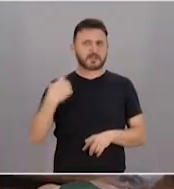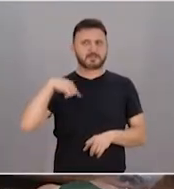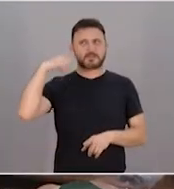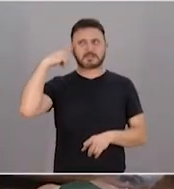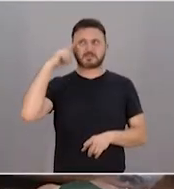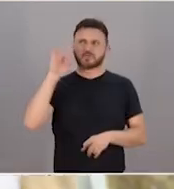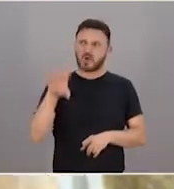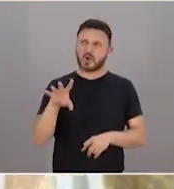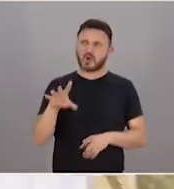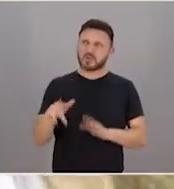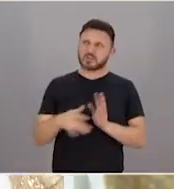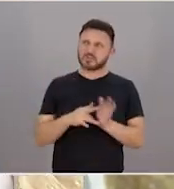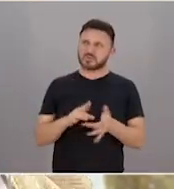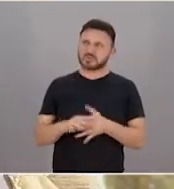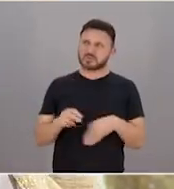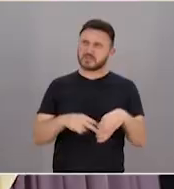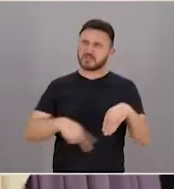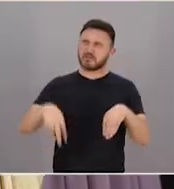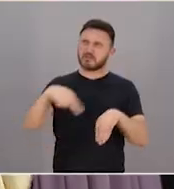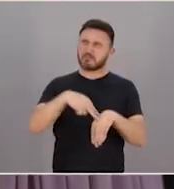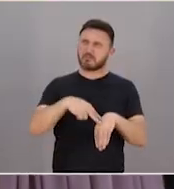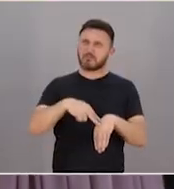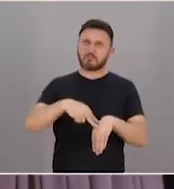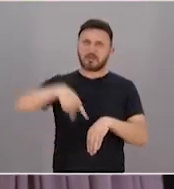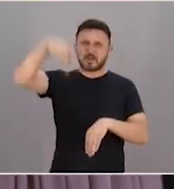pensar, ele ressuscitou? Sim.